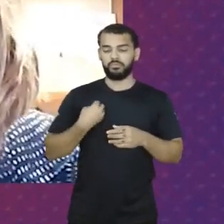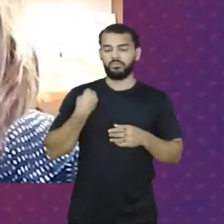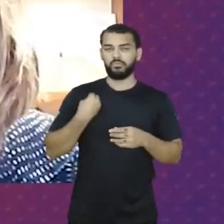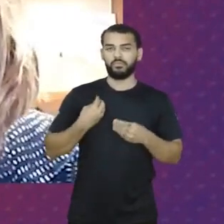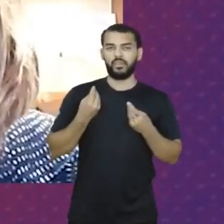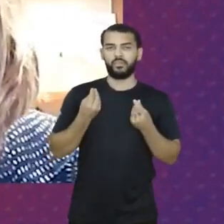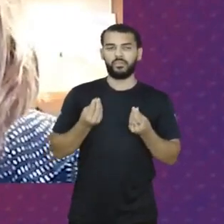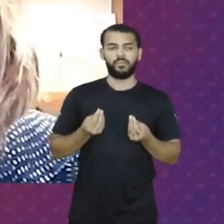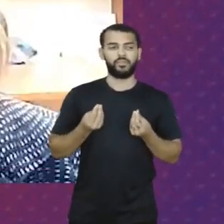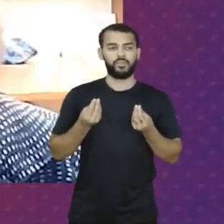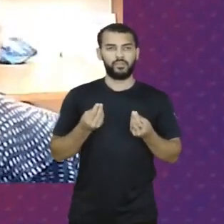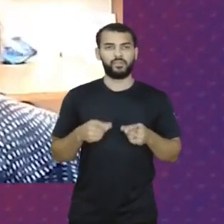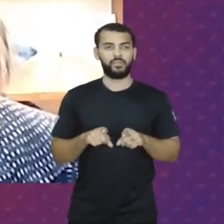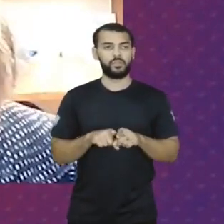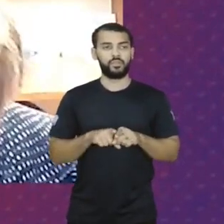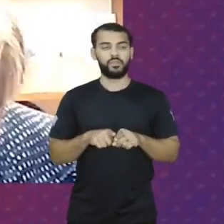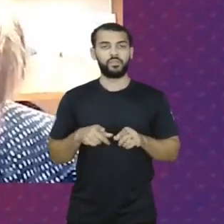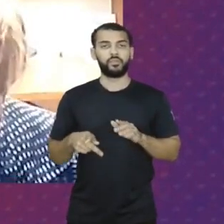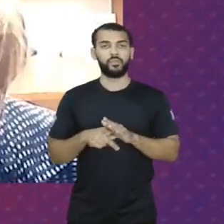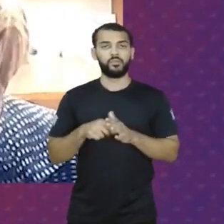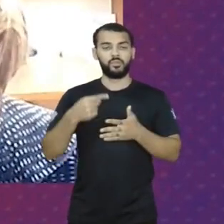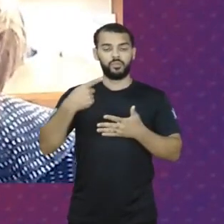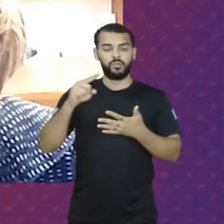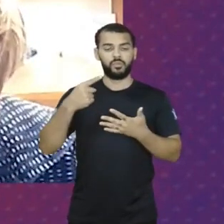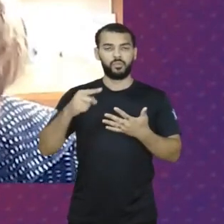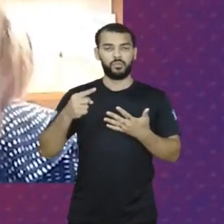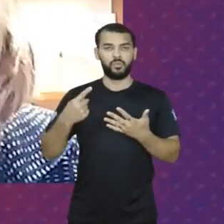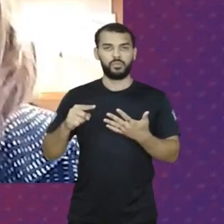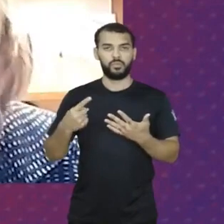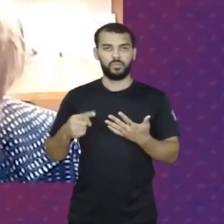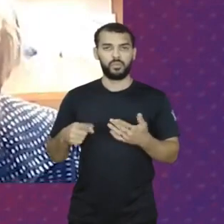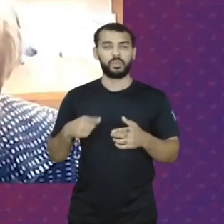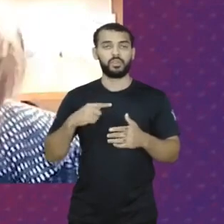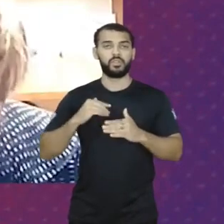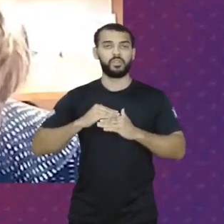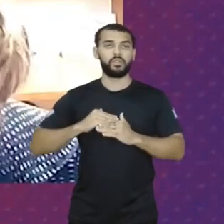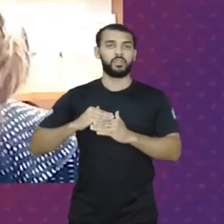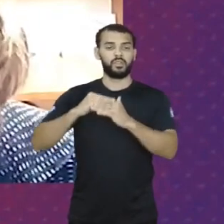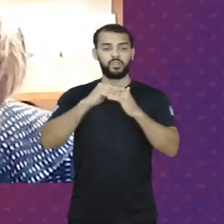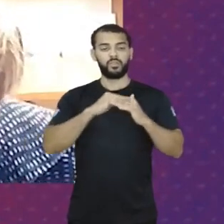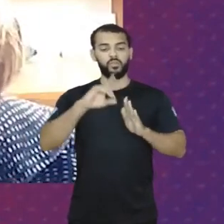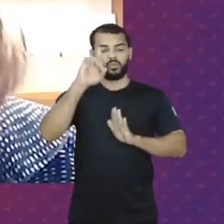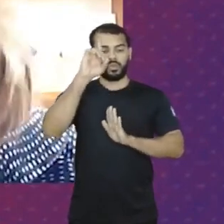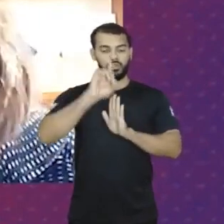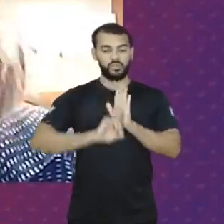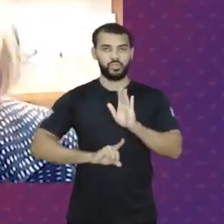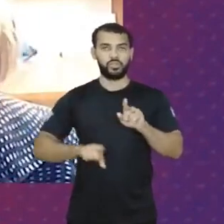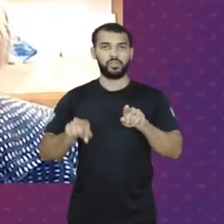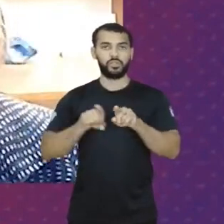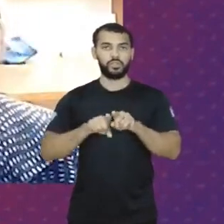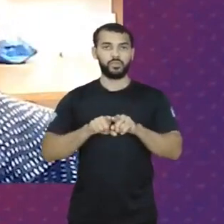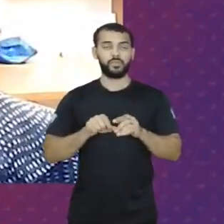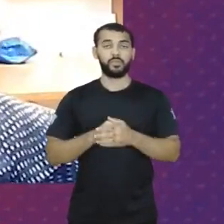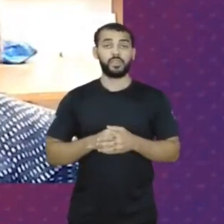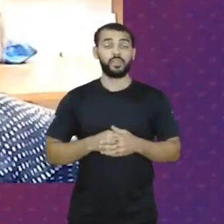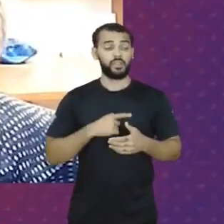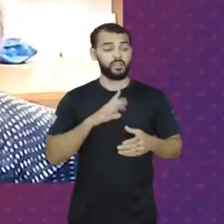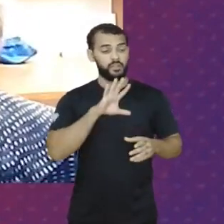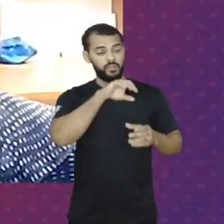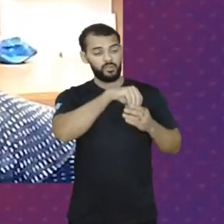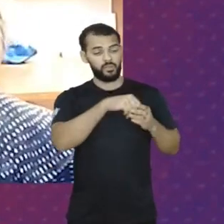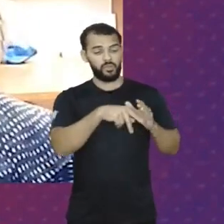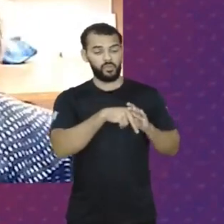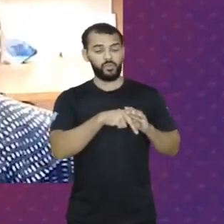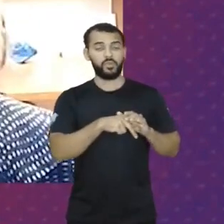e nos seus princípios a equidade de direitos e carrega a igualdade de